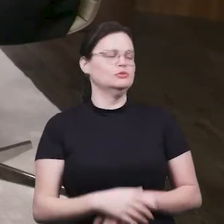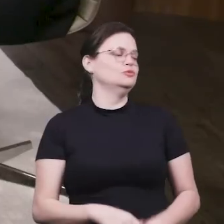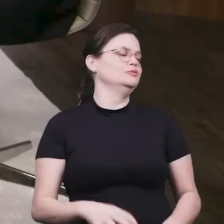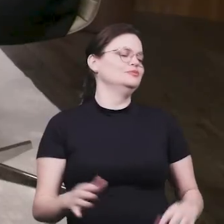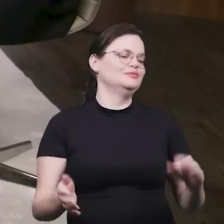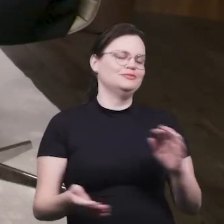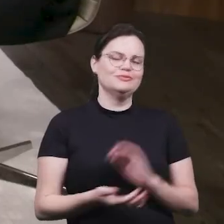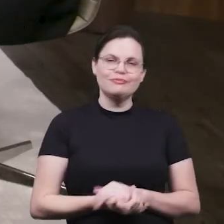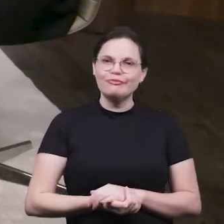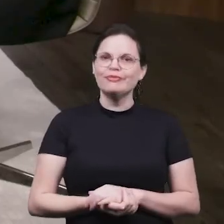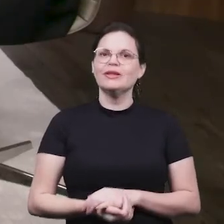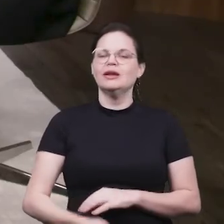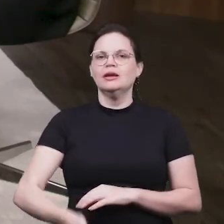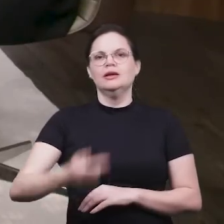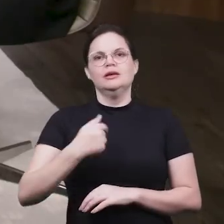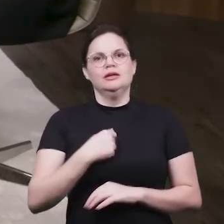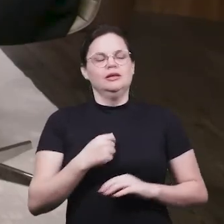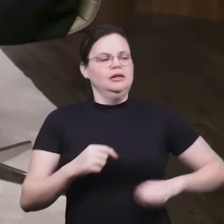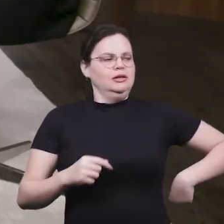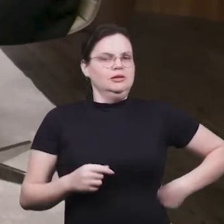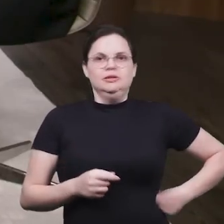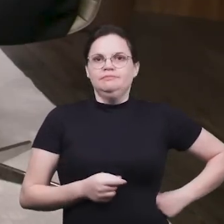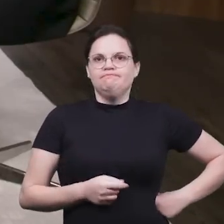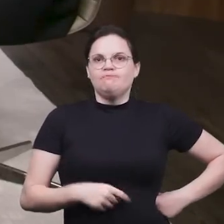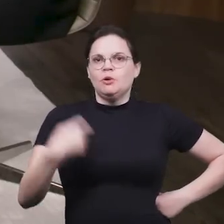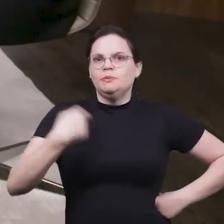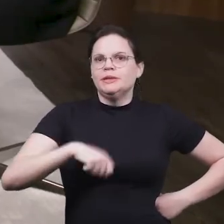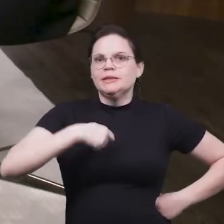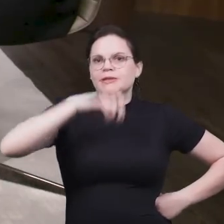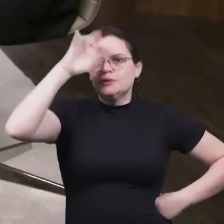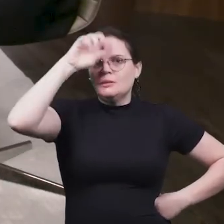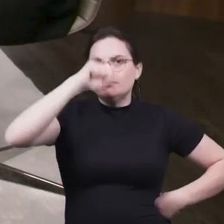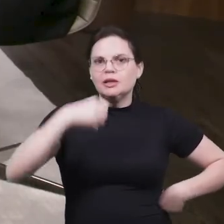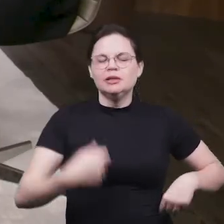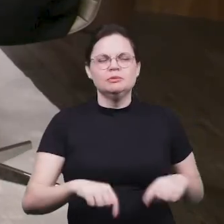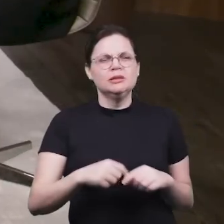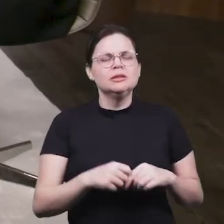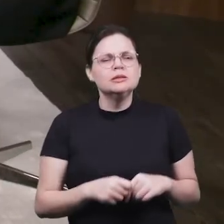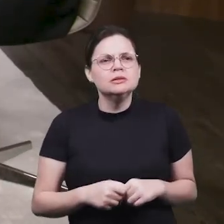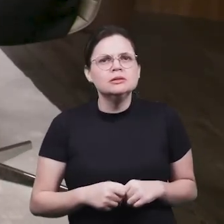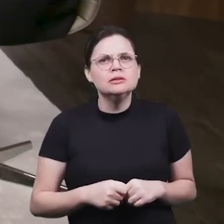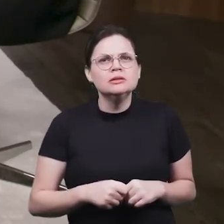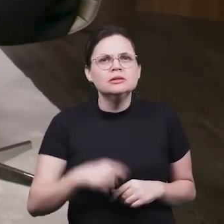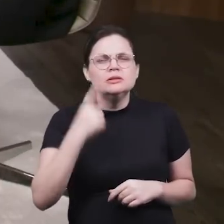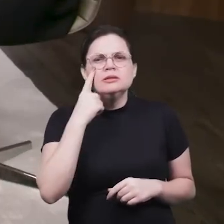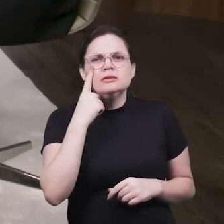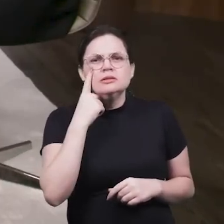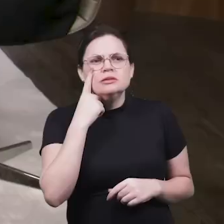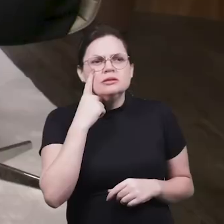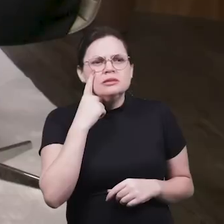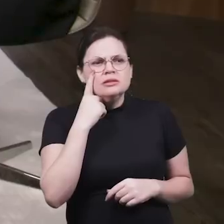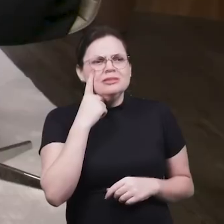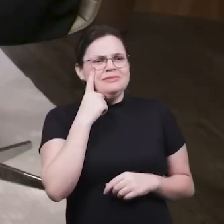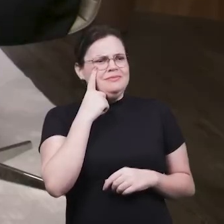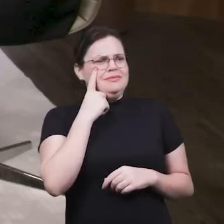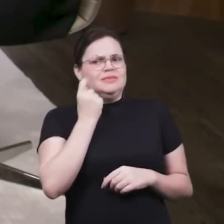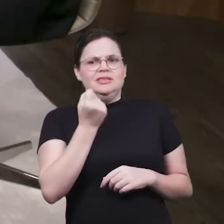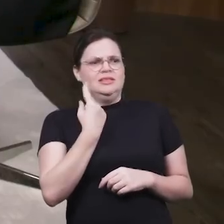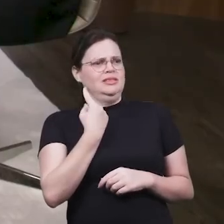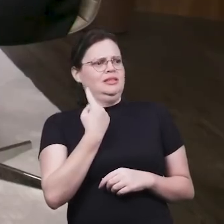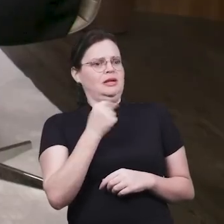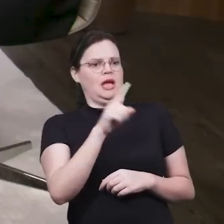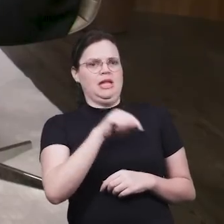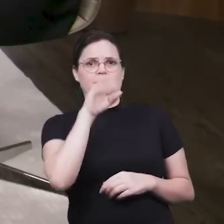eu fiquei assim com tanta vontade, não, eu tenho que aprender esse idioma, porque você fica assim, uma sensação tão estranha, porque